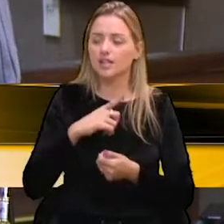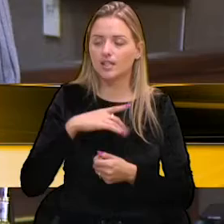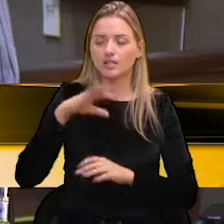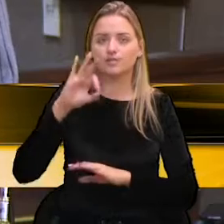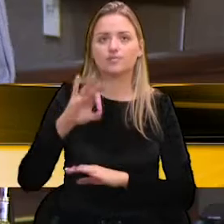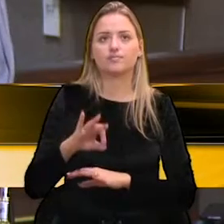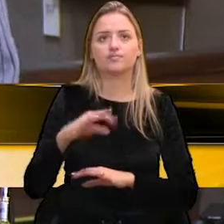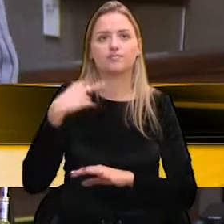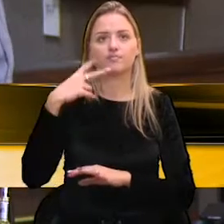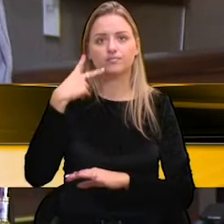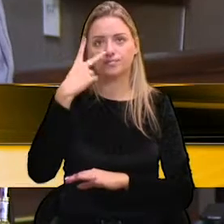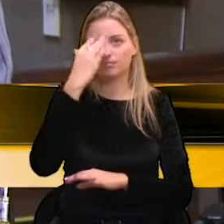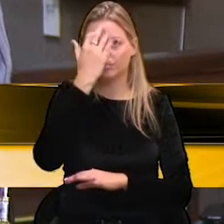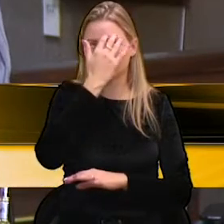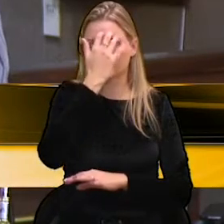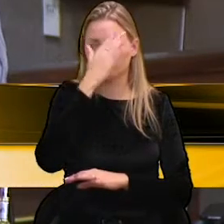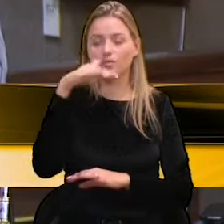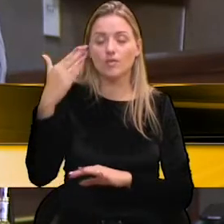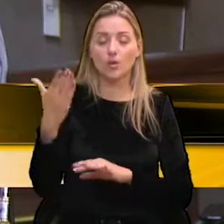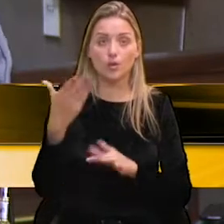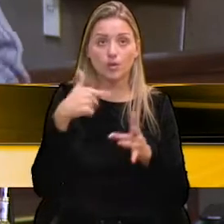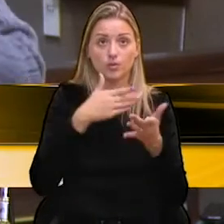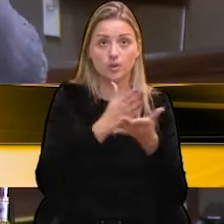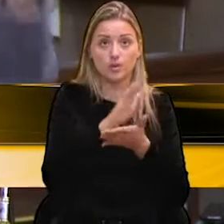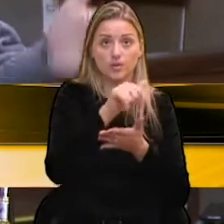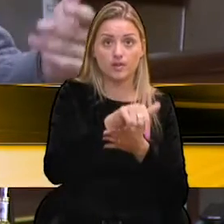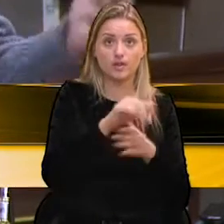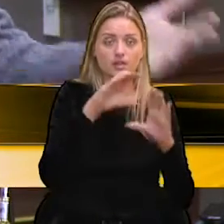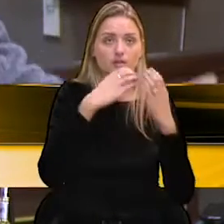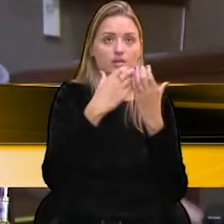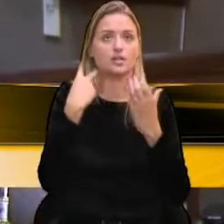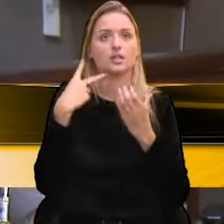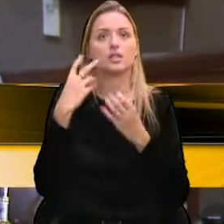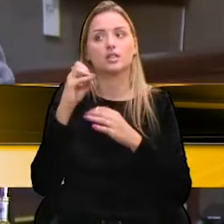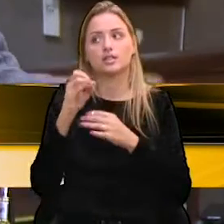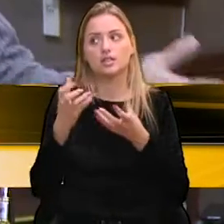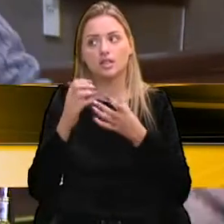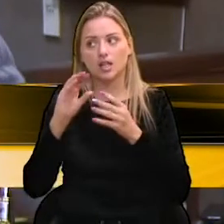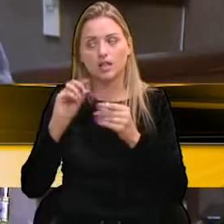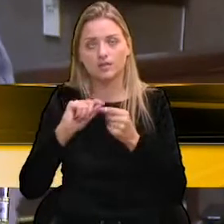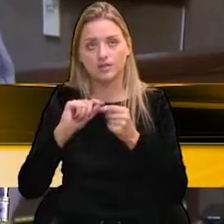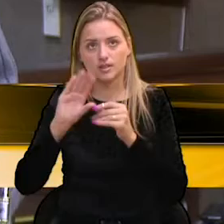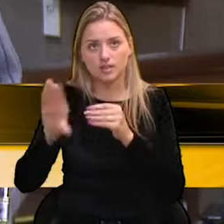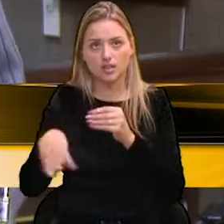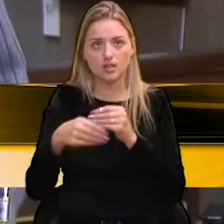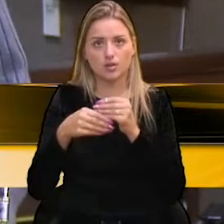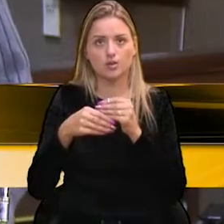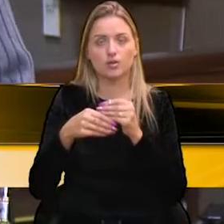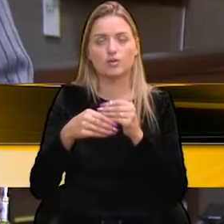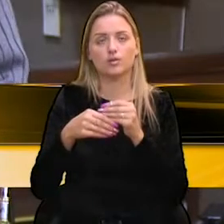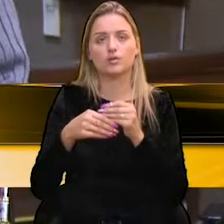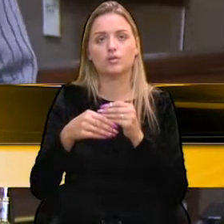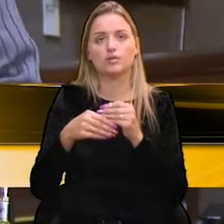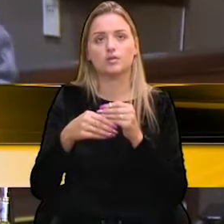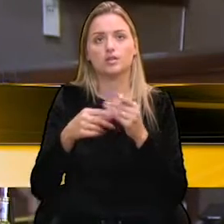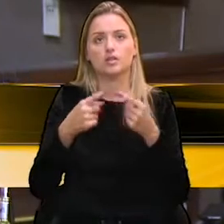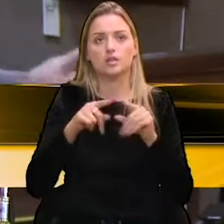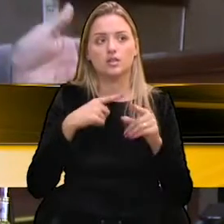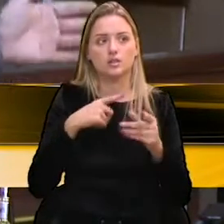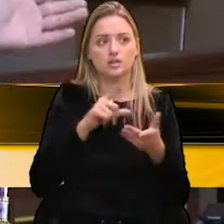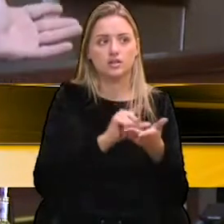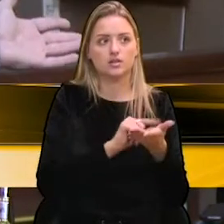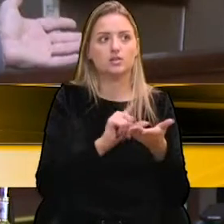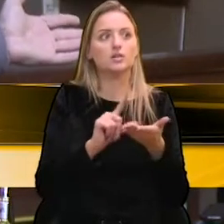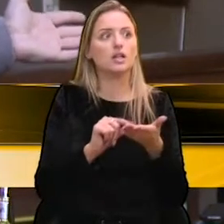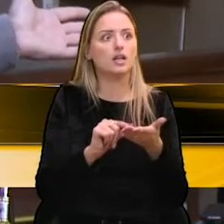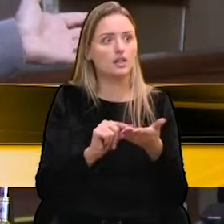certeza, vereadora Diló, que no momento que vier a plenário para ser aprovado, se algum vereador quiser fazer alguma emenda, justa emenda no projeto, né, mas aqui tem os seus argumentos que tem que